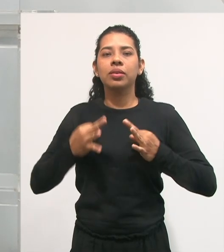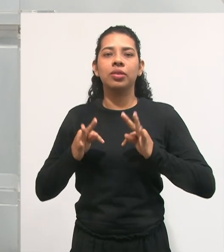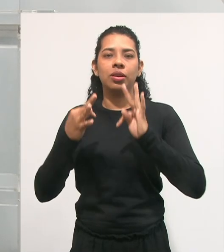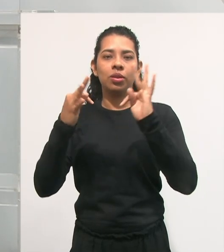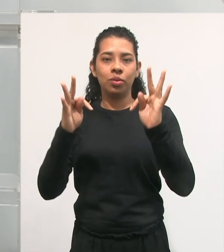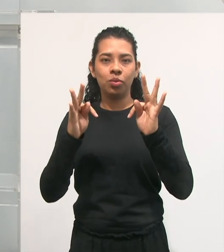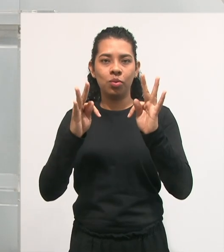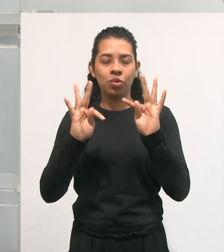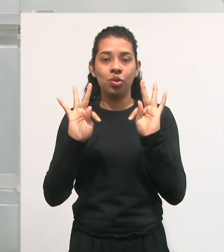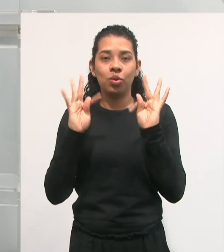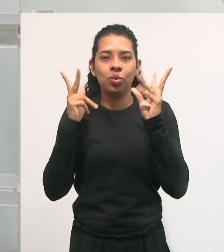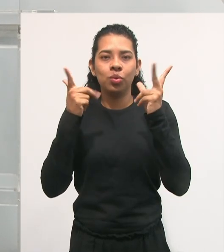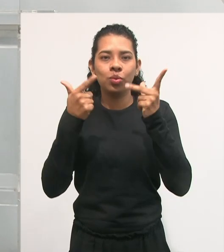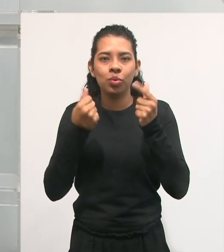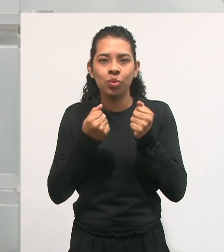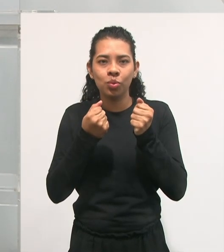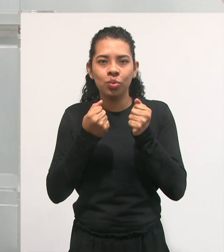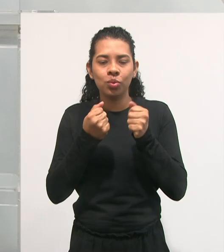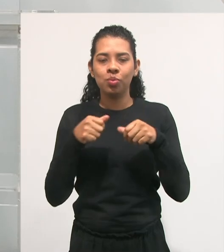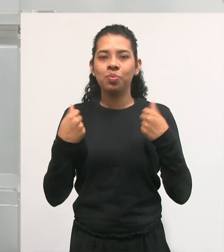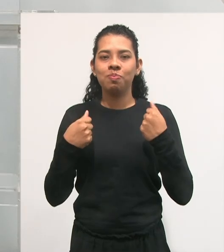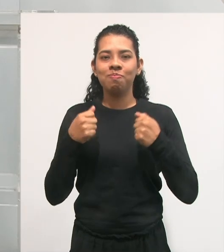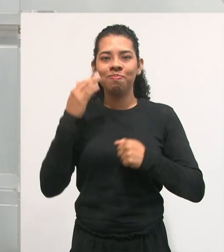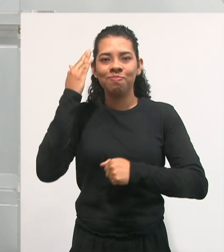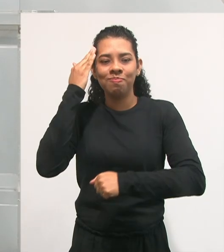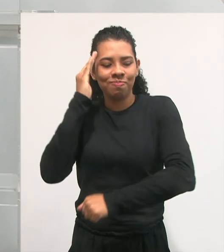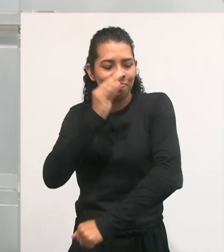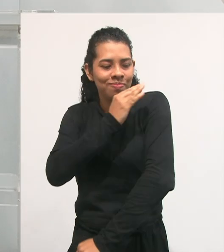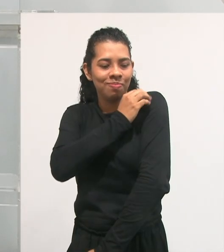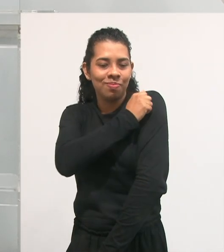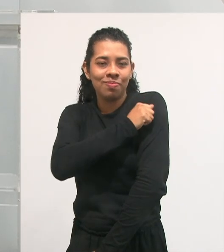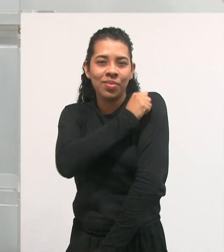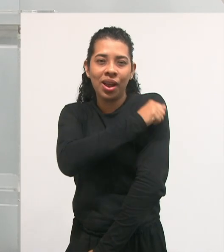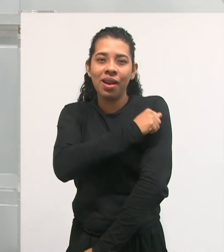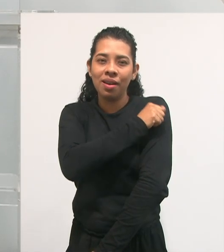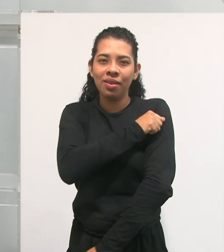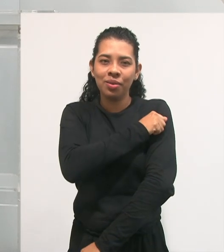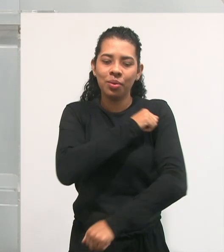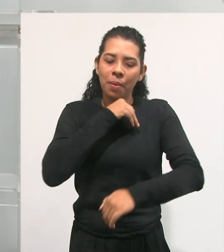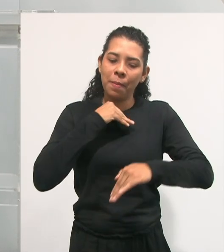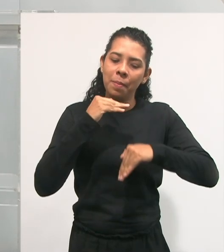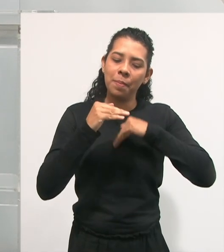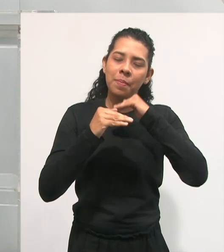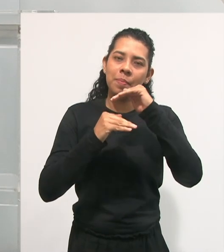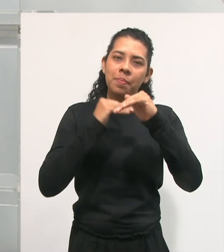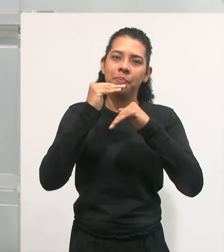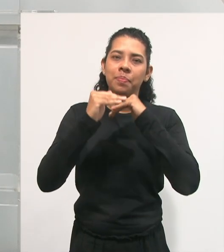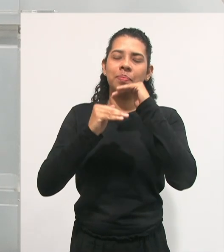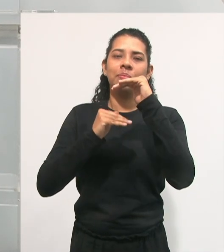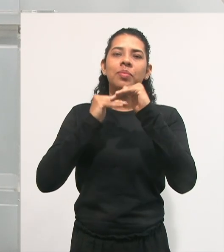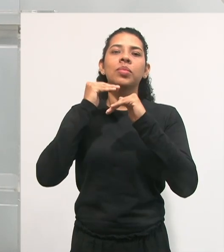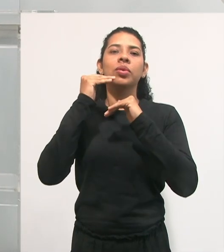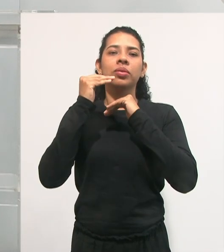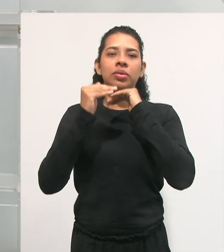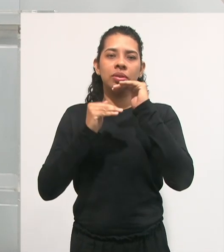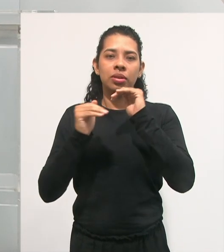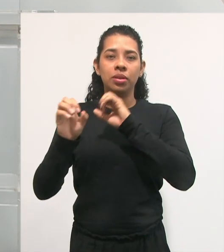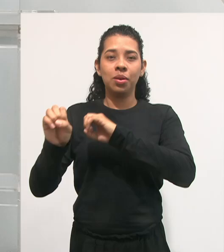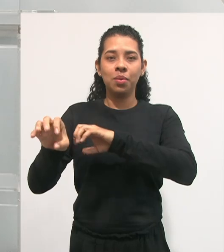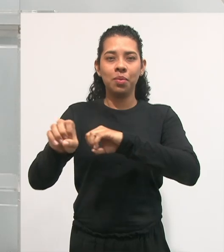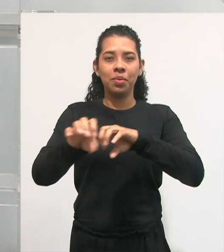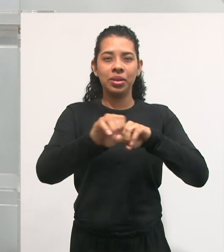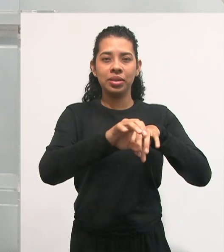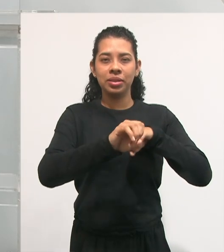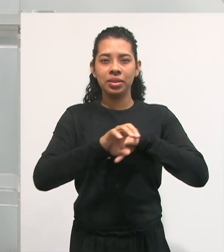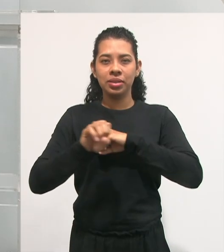aluno construa o seu processo, né, de aprendizagem, em que ele possa fazer esse processo de ensino-aprendizagem de